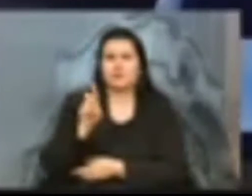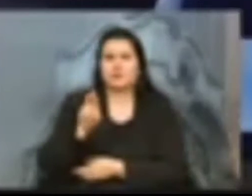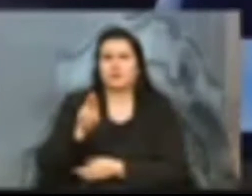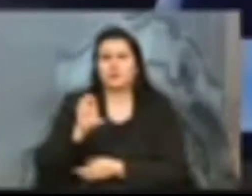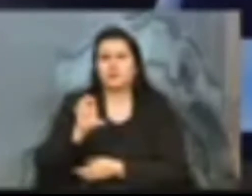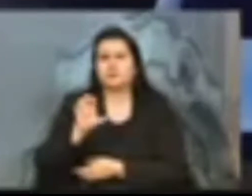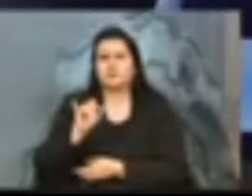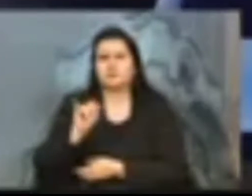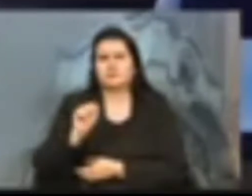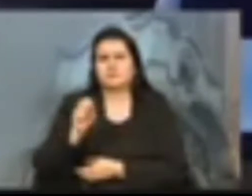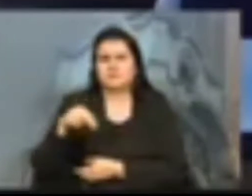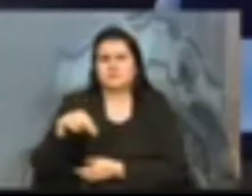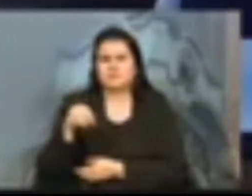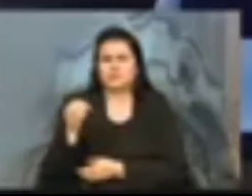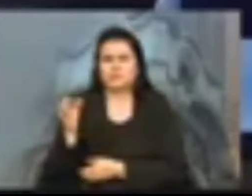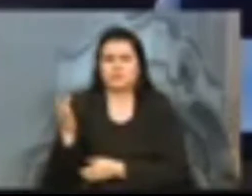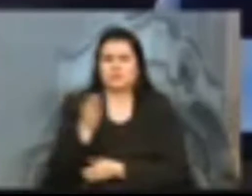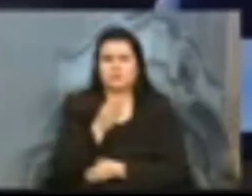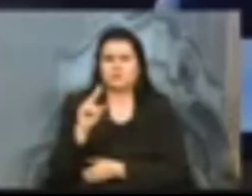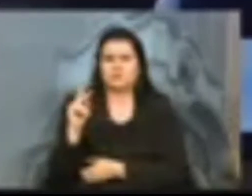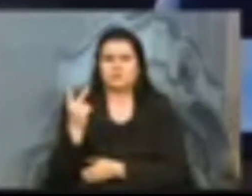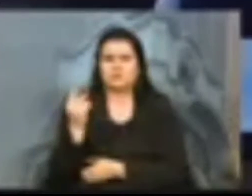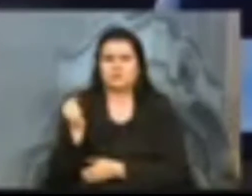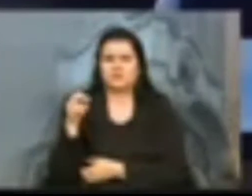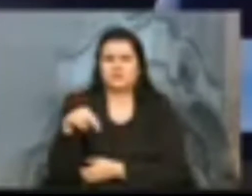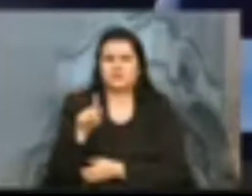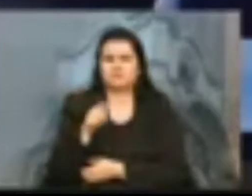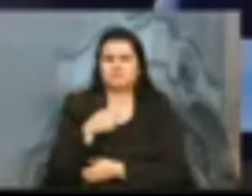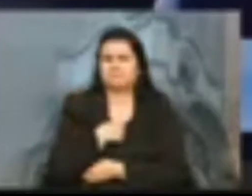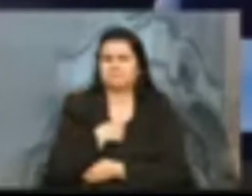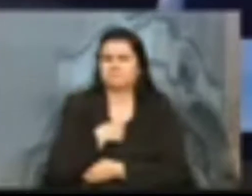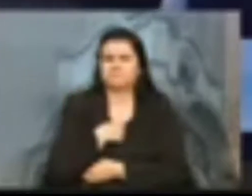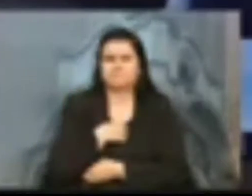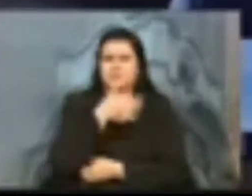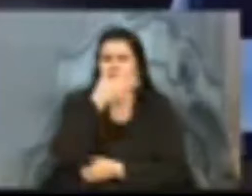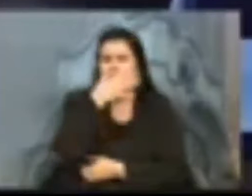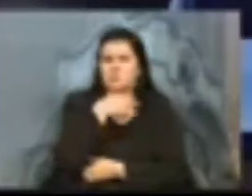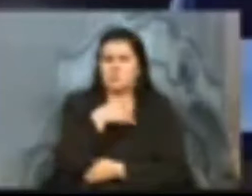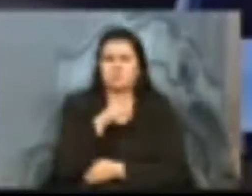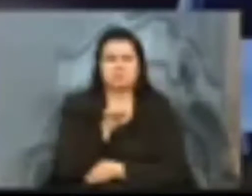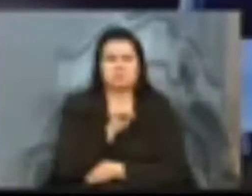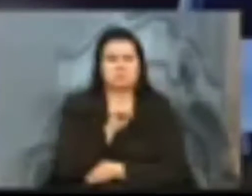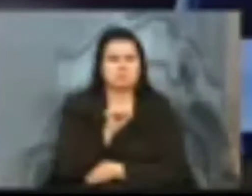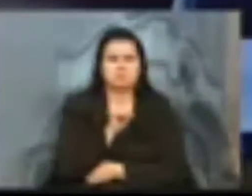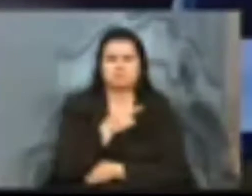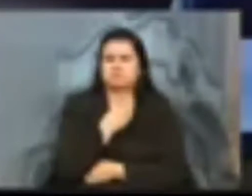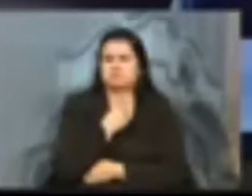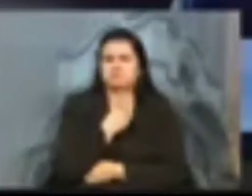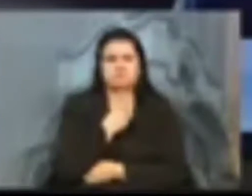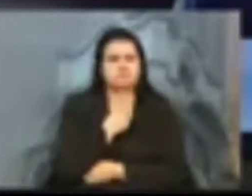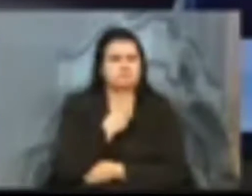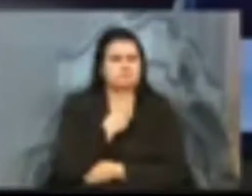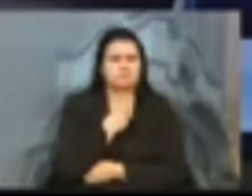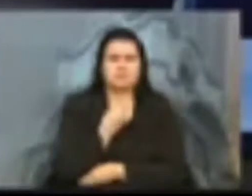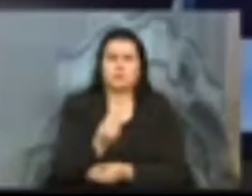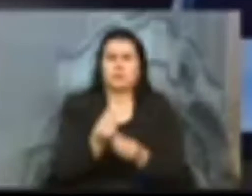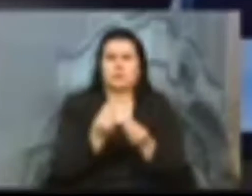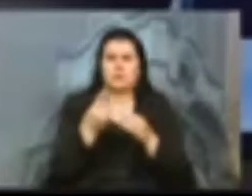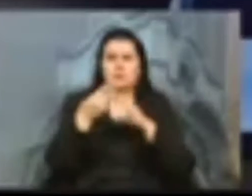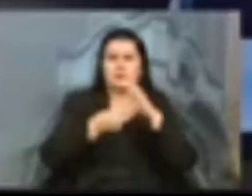não vejo que existam condições da nossa Câmara de Vereadores